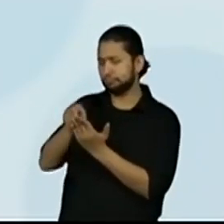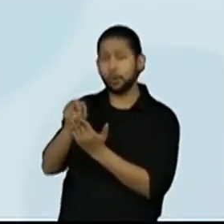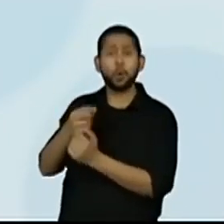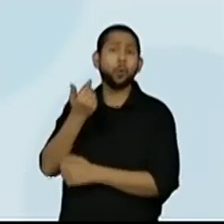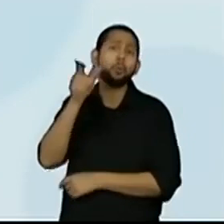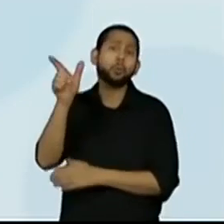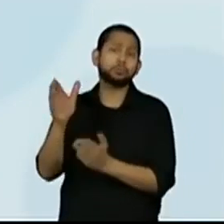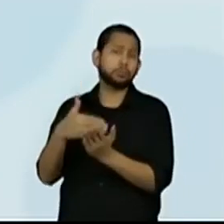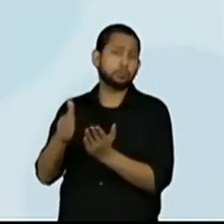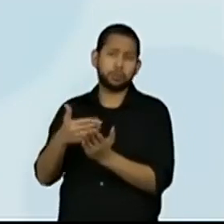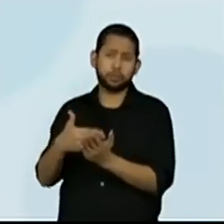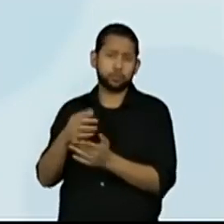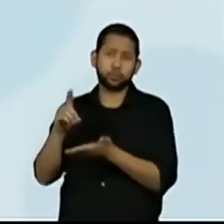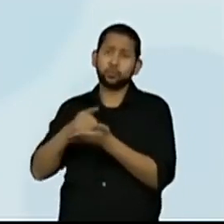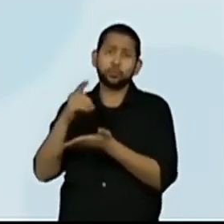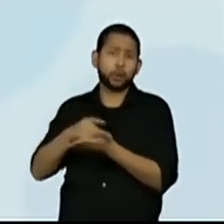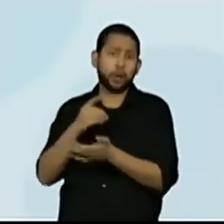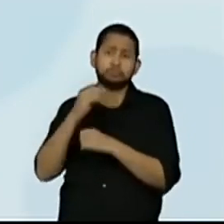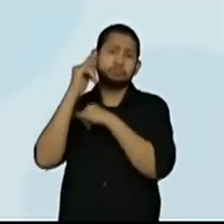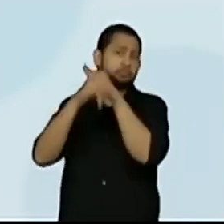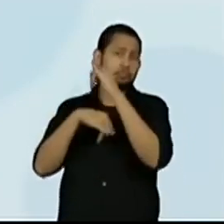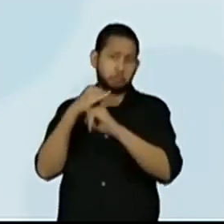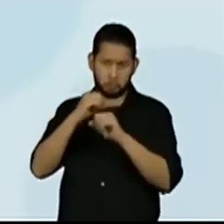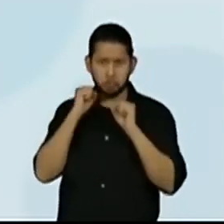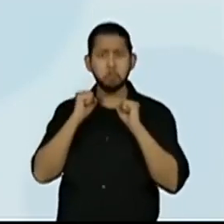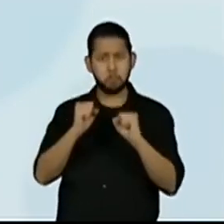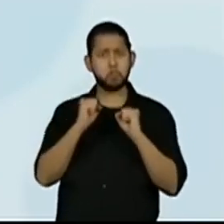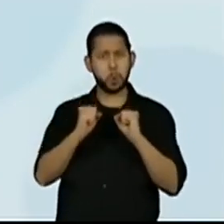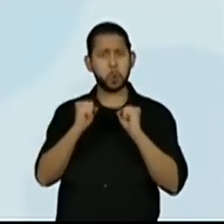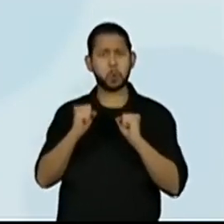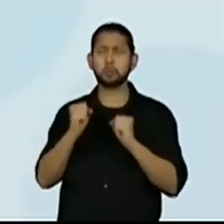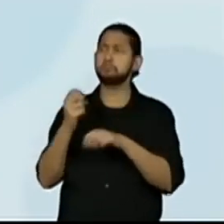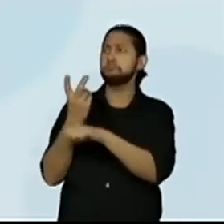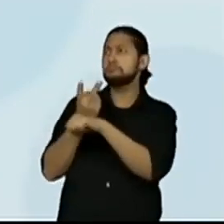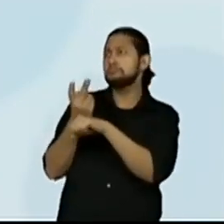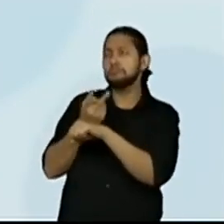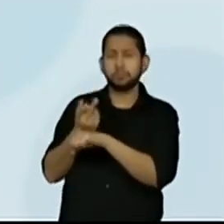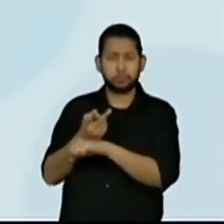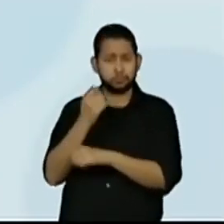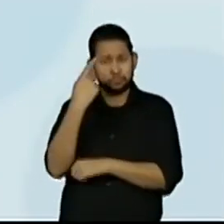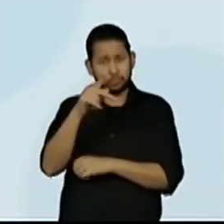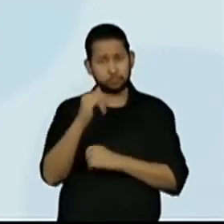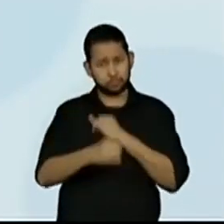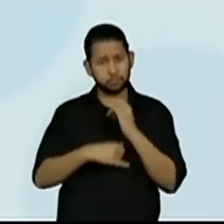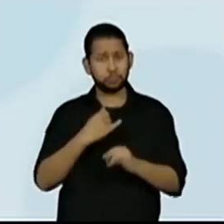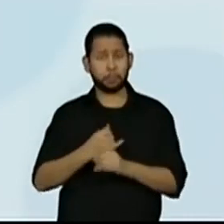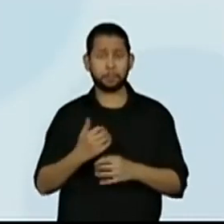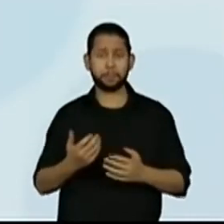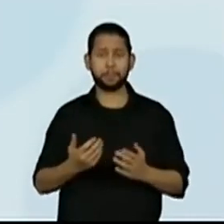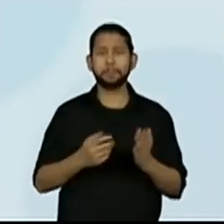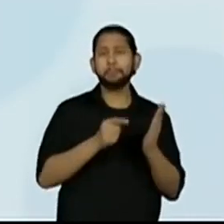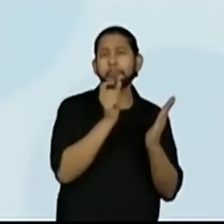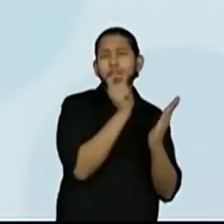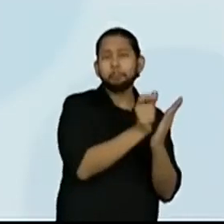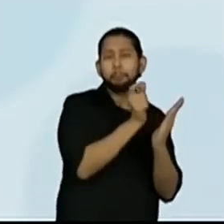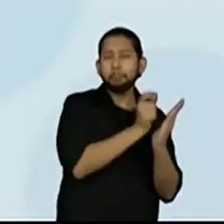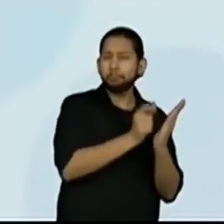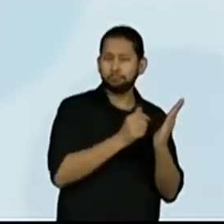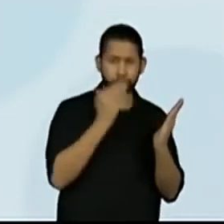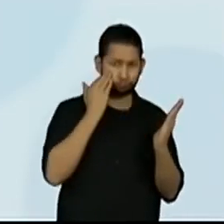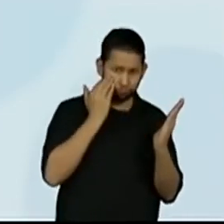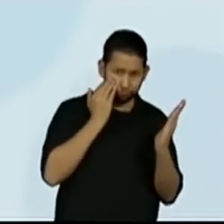tiver em casa ou no dicionário online, pelo uso da internet, pelo